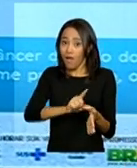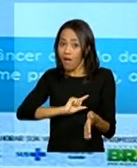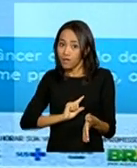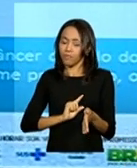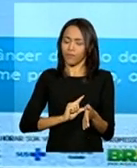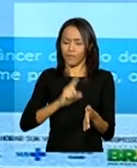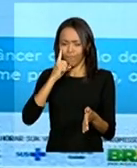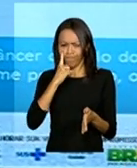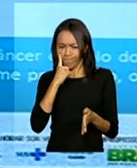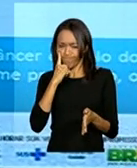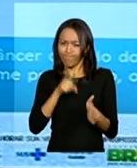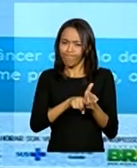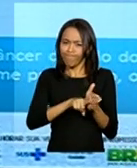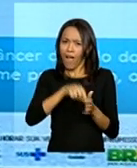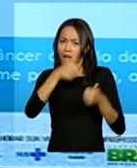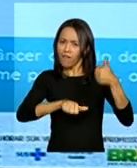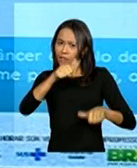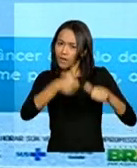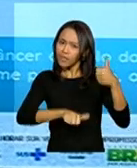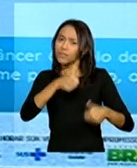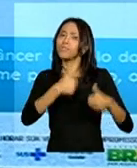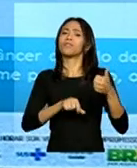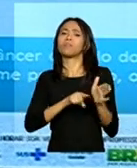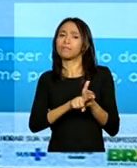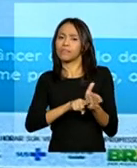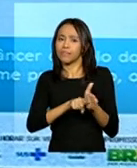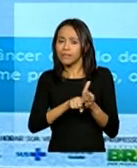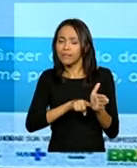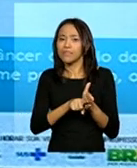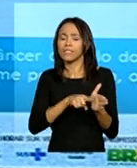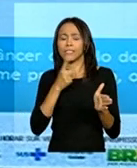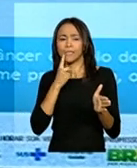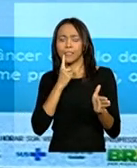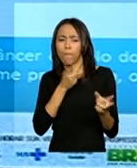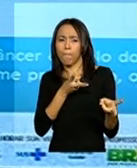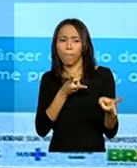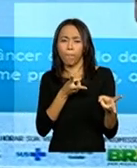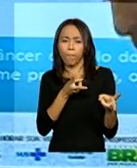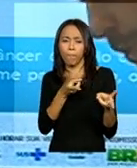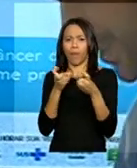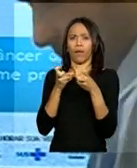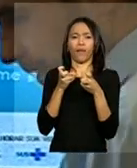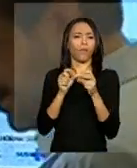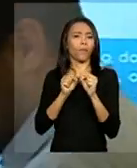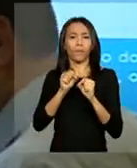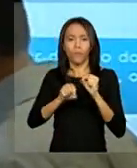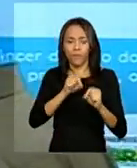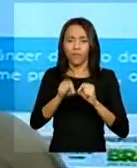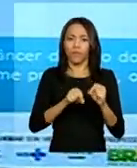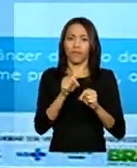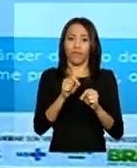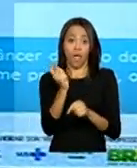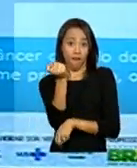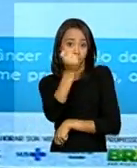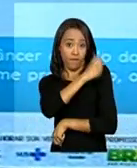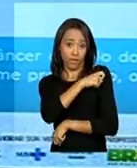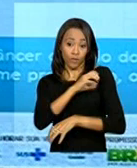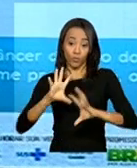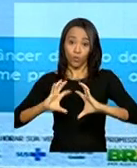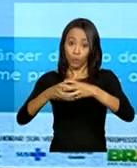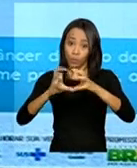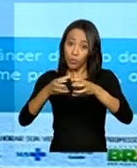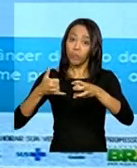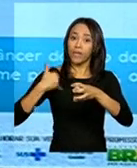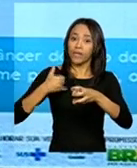avaliação eh dos estudos eh na qual demonstram que a a vacinação no grupo de 9 a